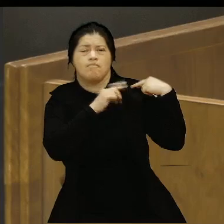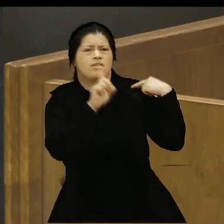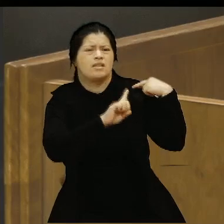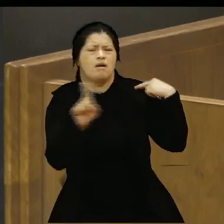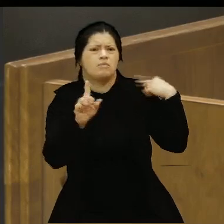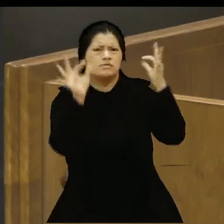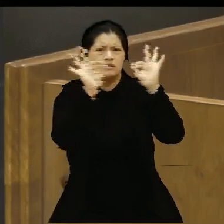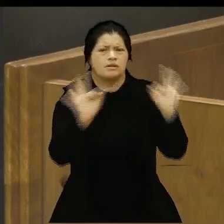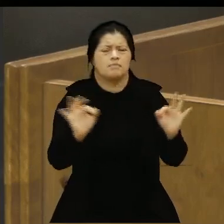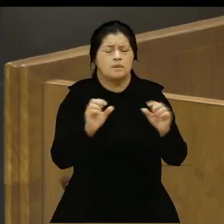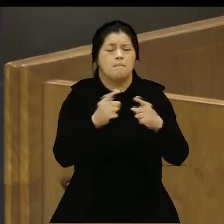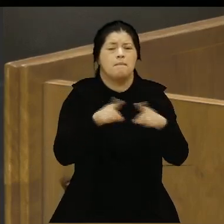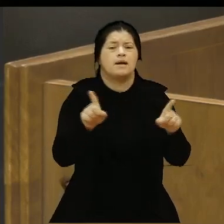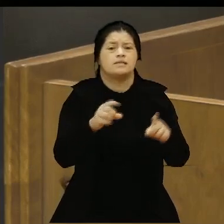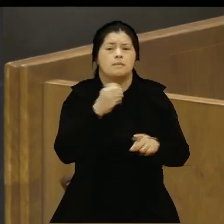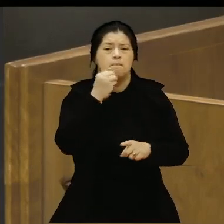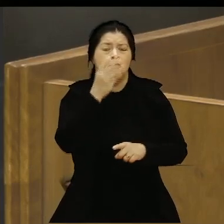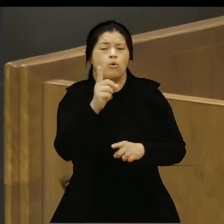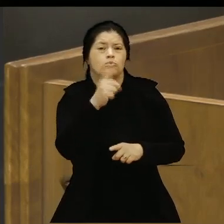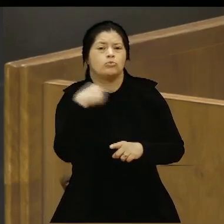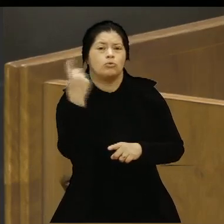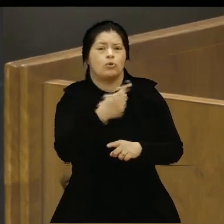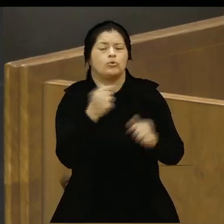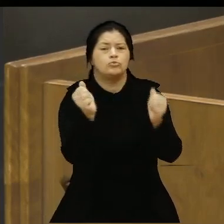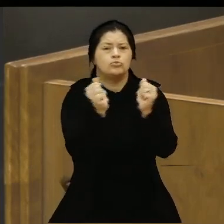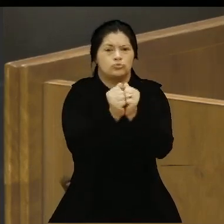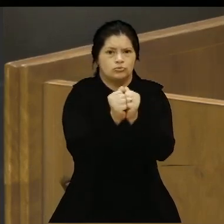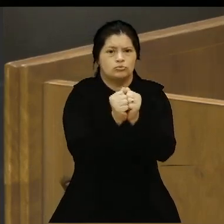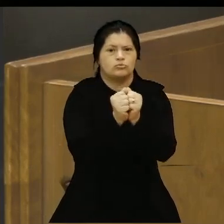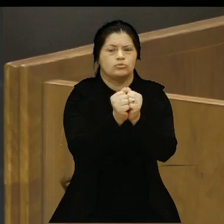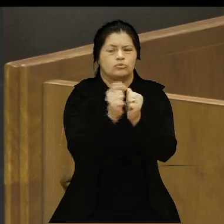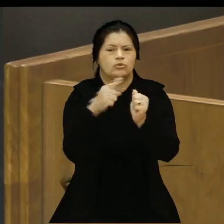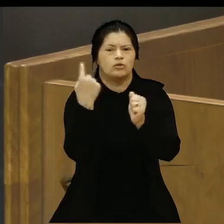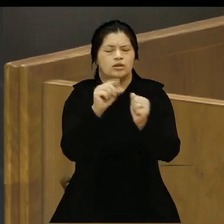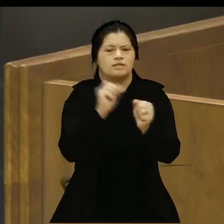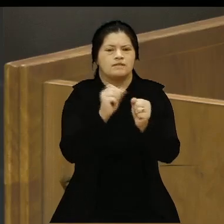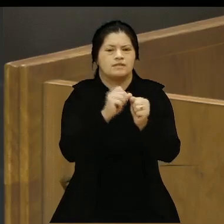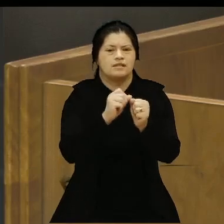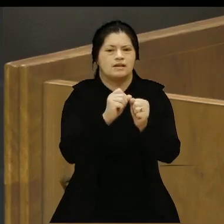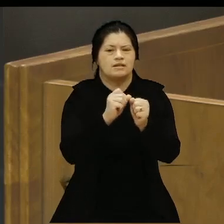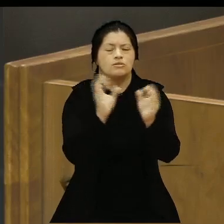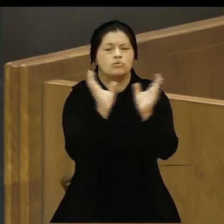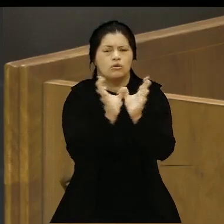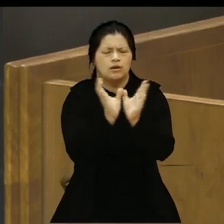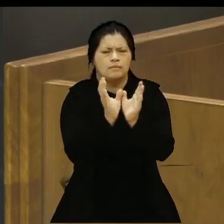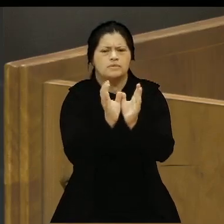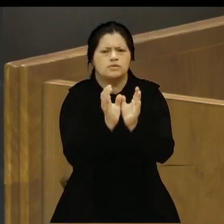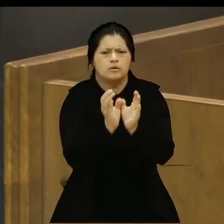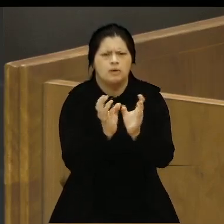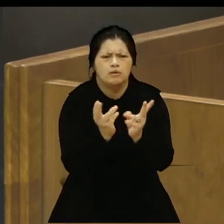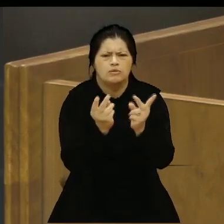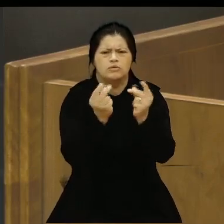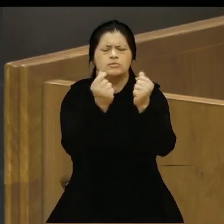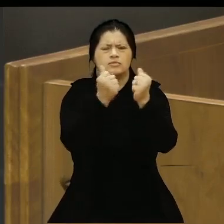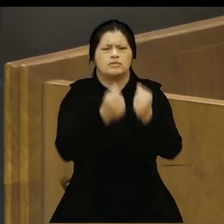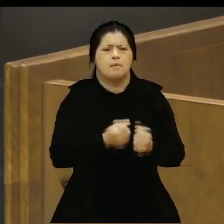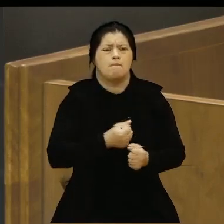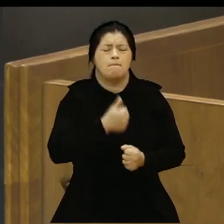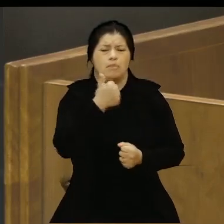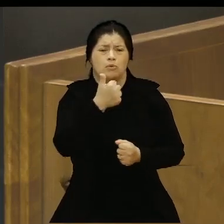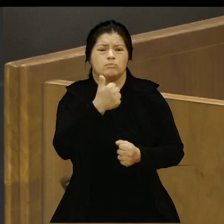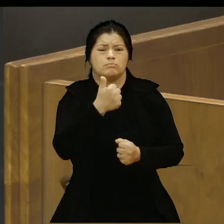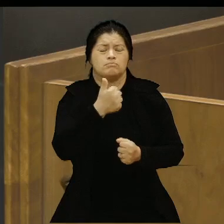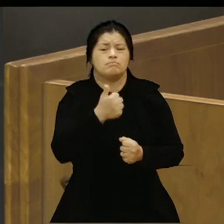mas que bom que nós estamos todos juntos. E quanto mais a gente fizer, os colegas entenderem o quanto essa tarefa